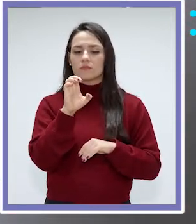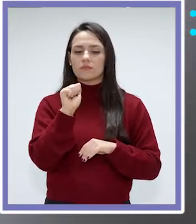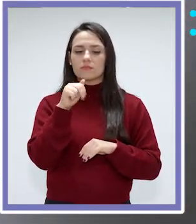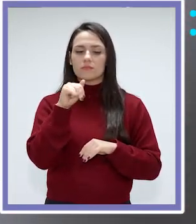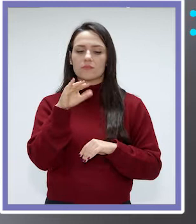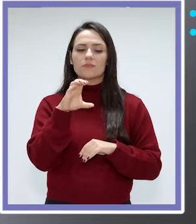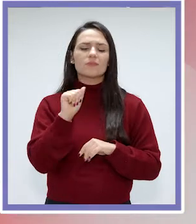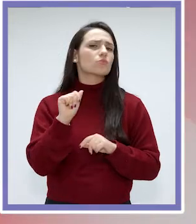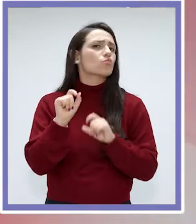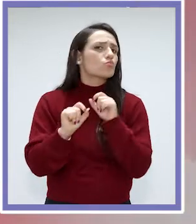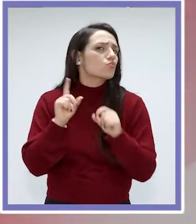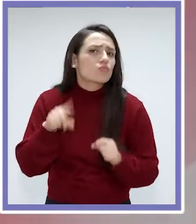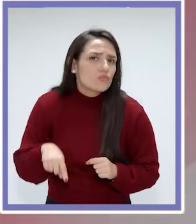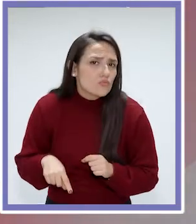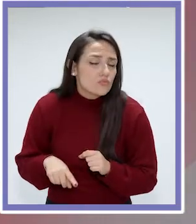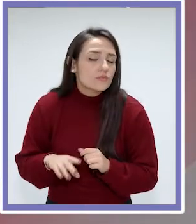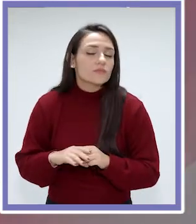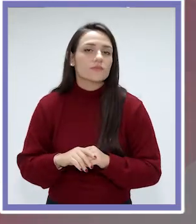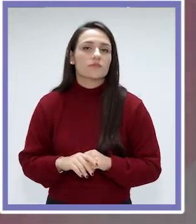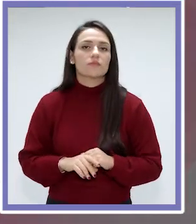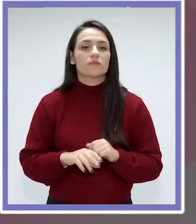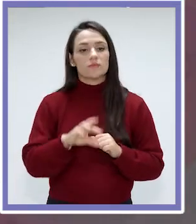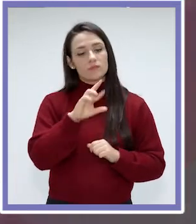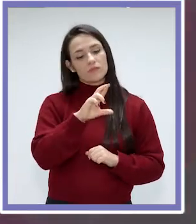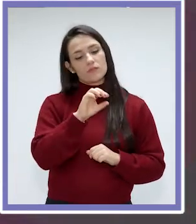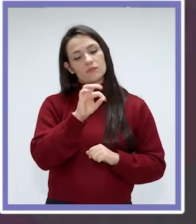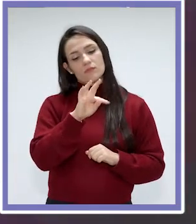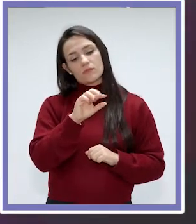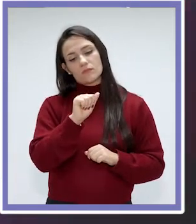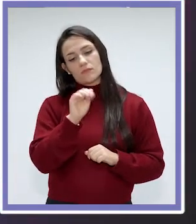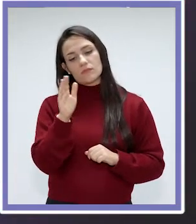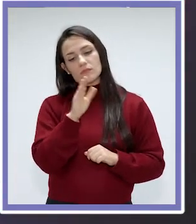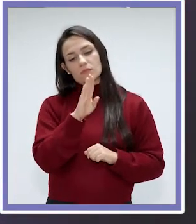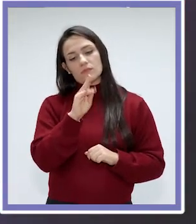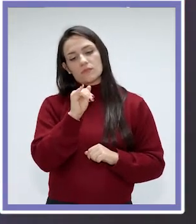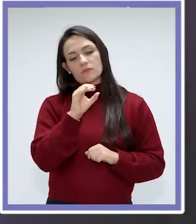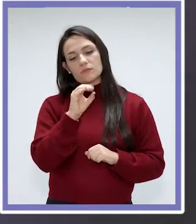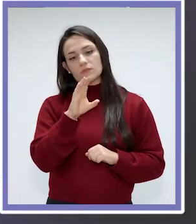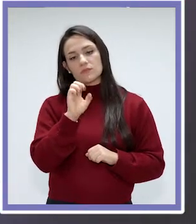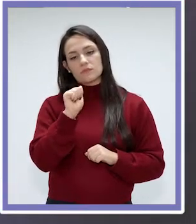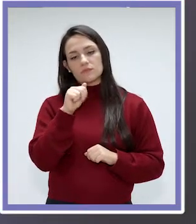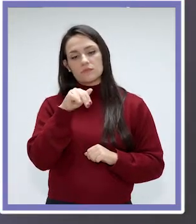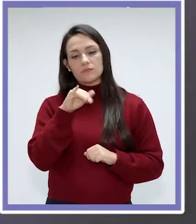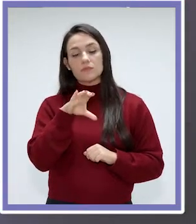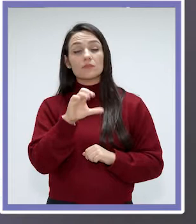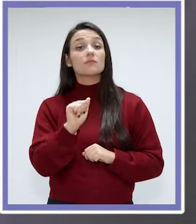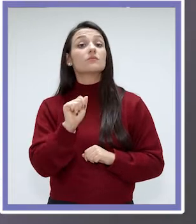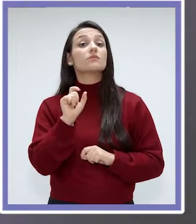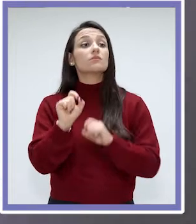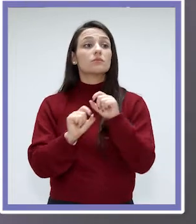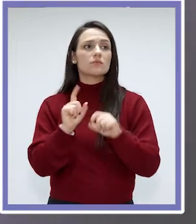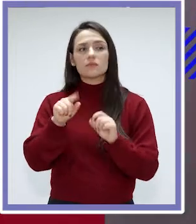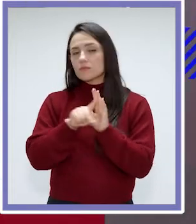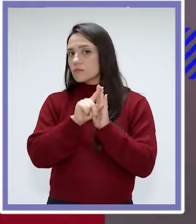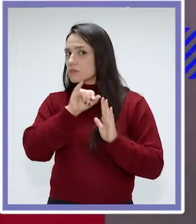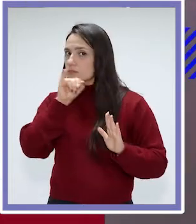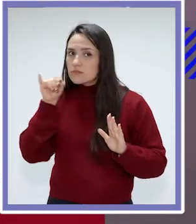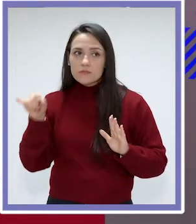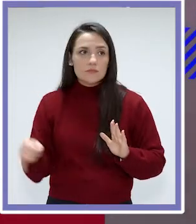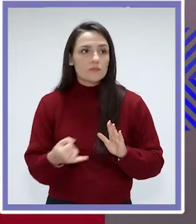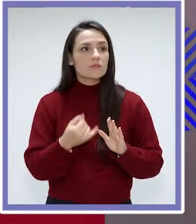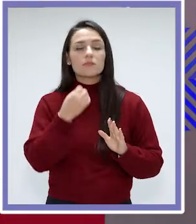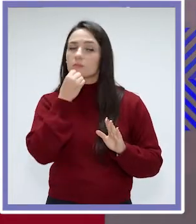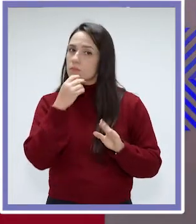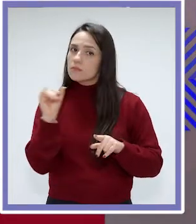rota bioceânica? Bom, a Rota Bioceânica é um grande projeto estratégico, principalmente para o